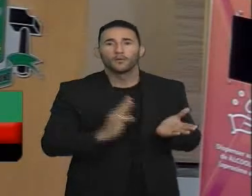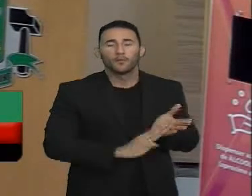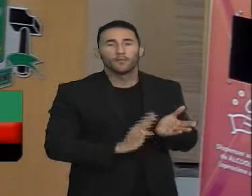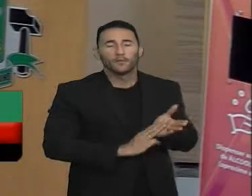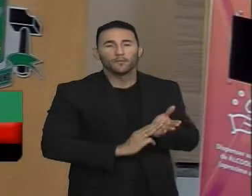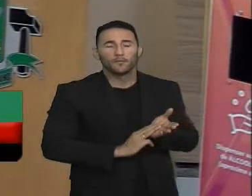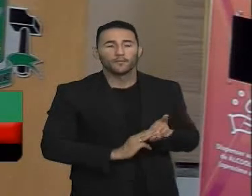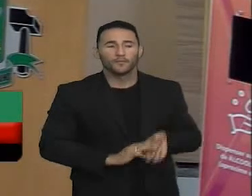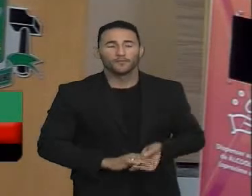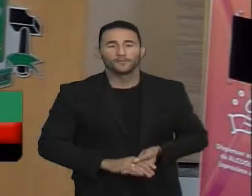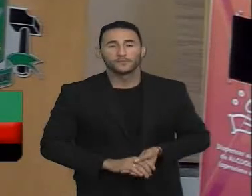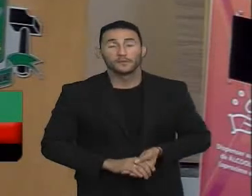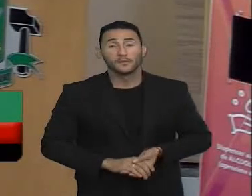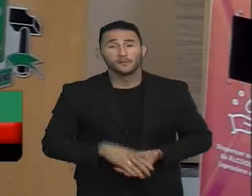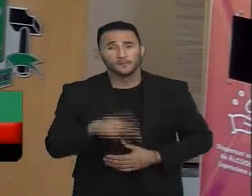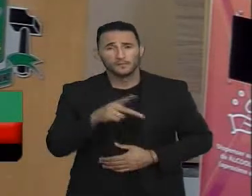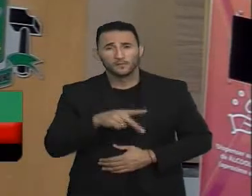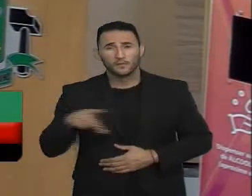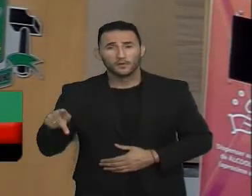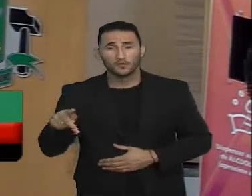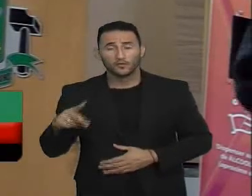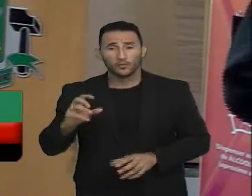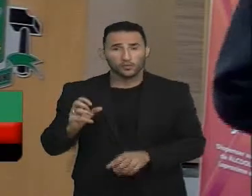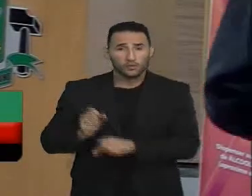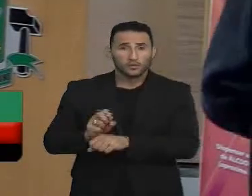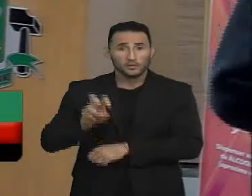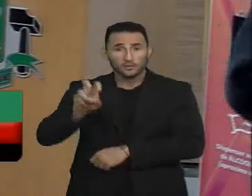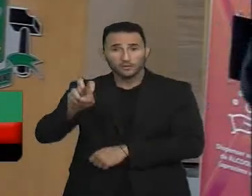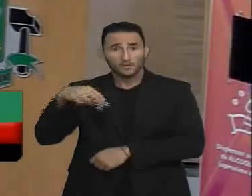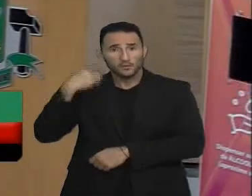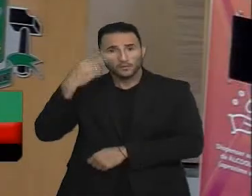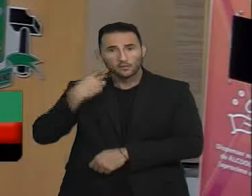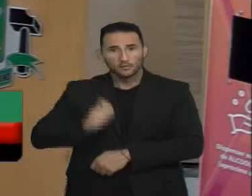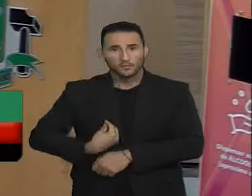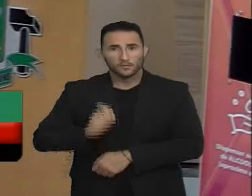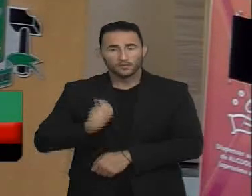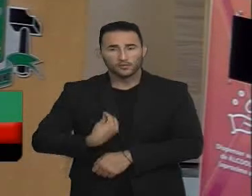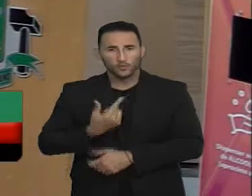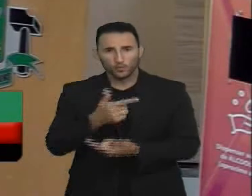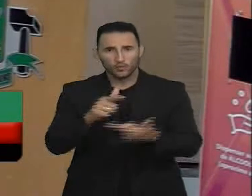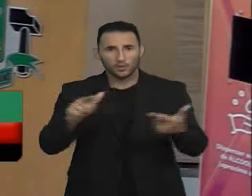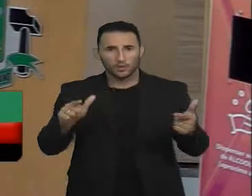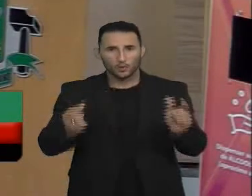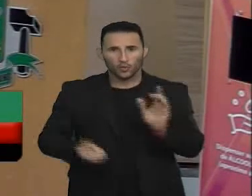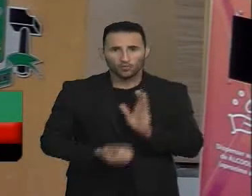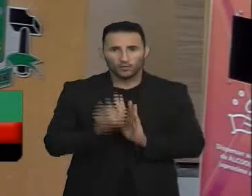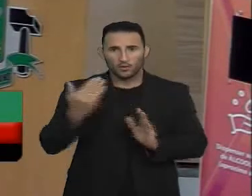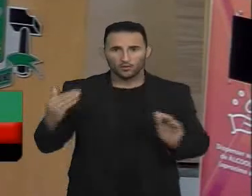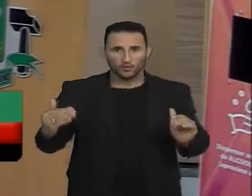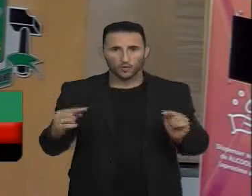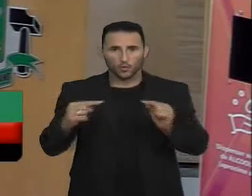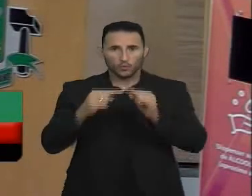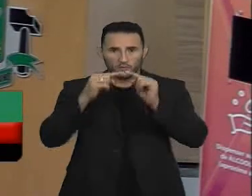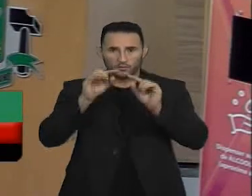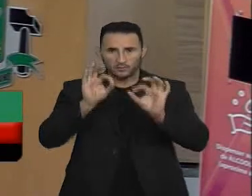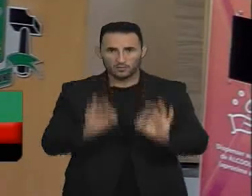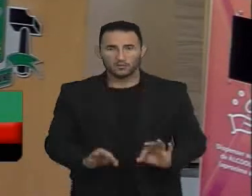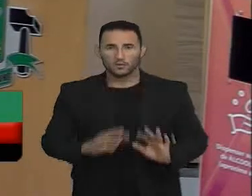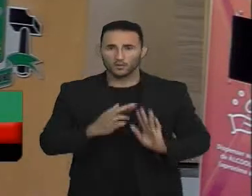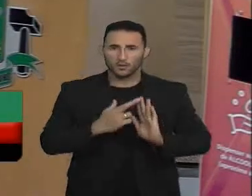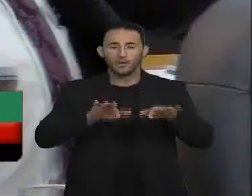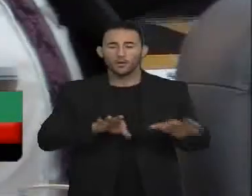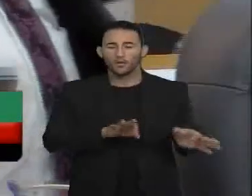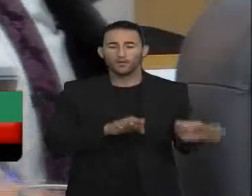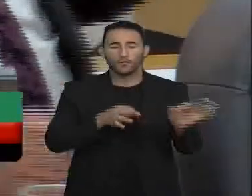vereadores presentes. Senhor presidente, 5 vereadores presentes. Não havendo número